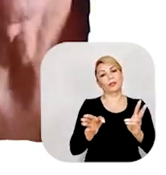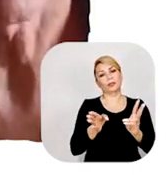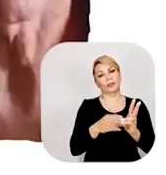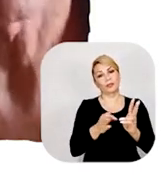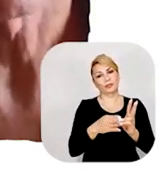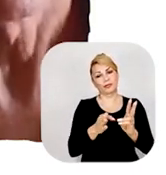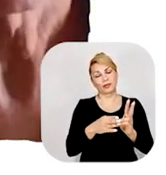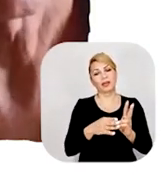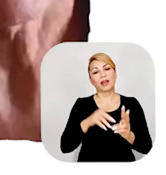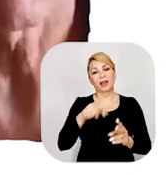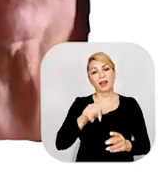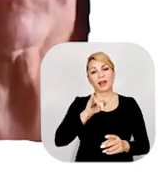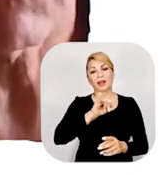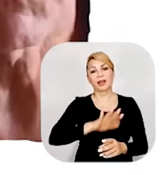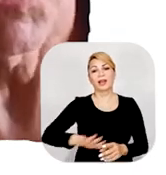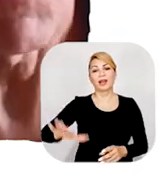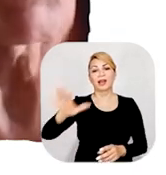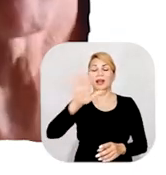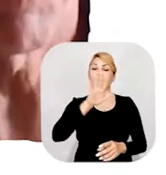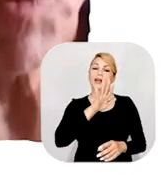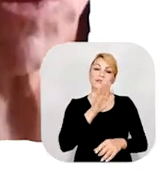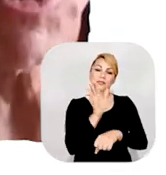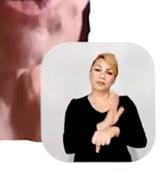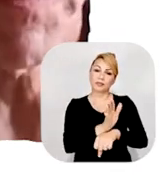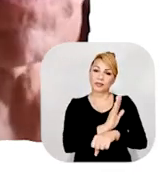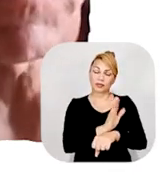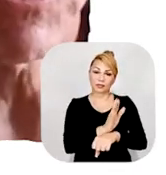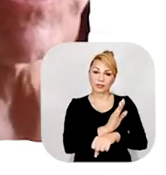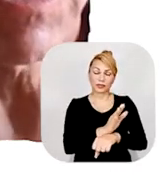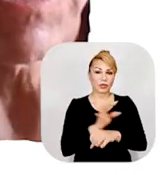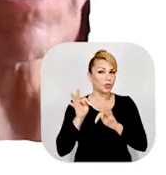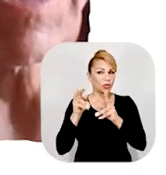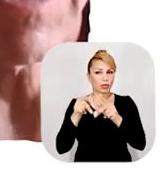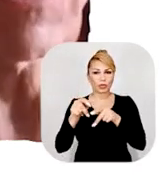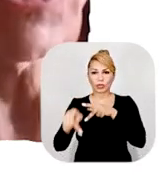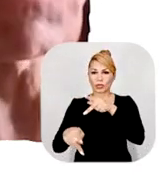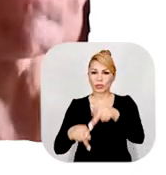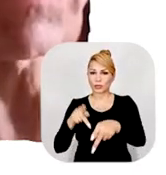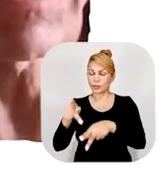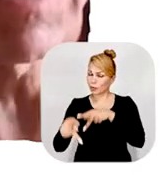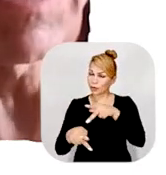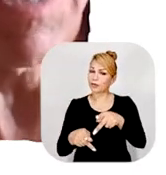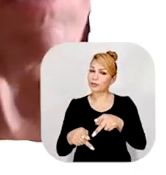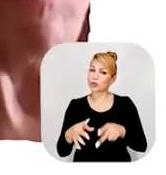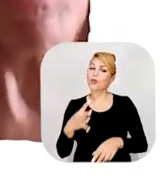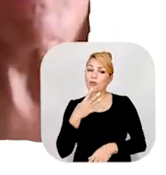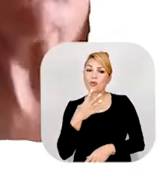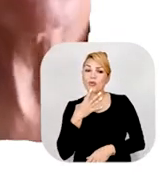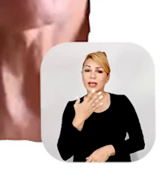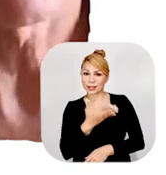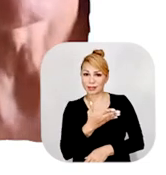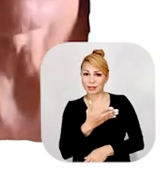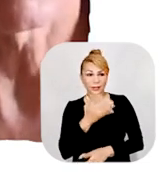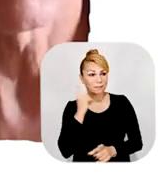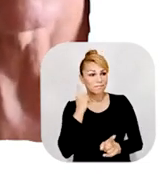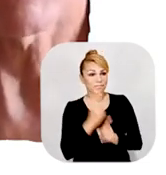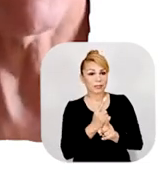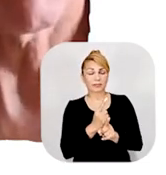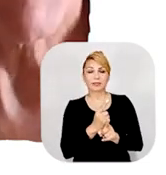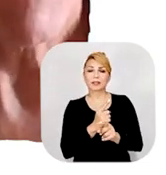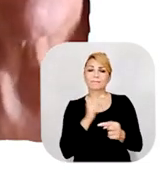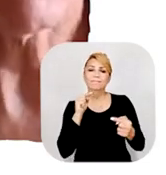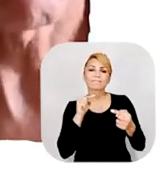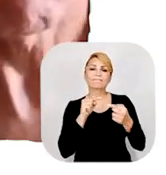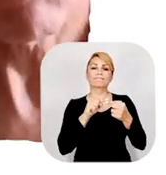essas imagens são reconhecidos por todos os povos daquela região, né? Por causa da